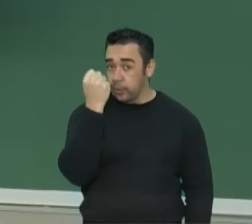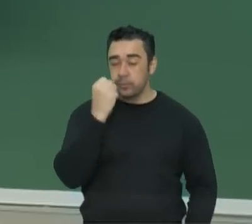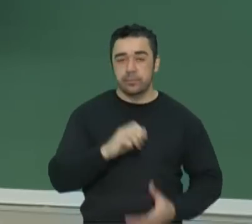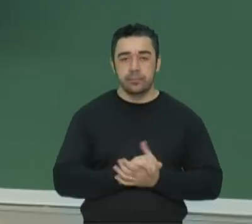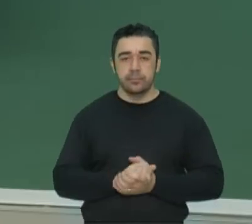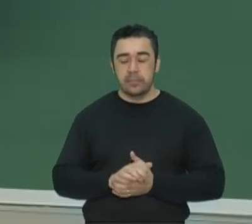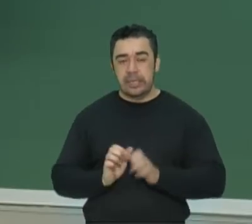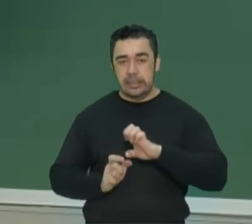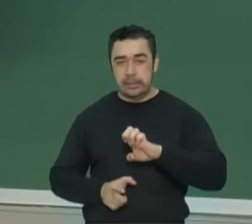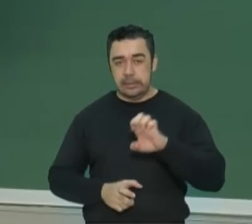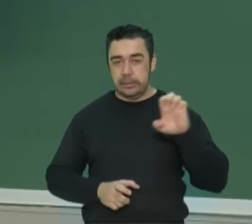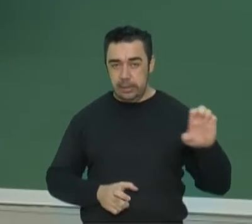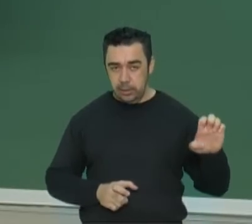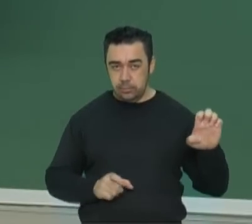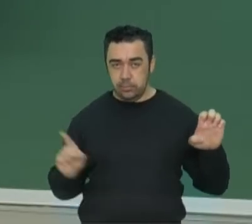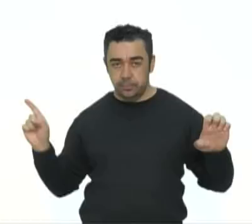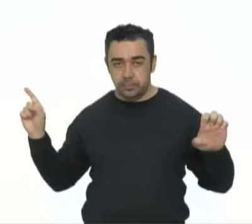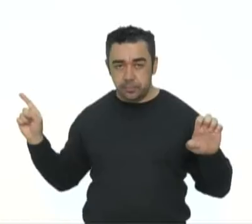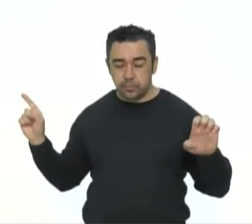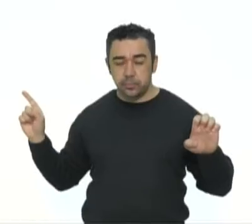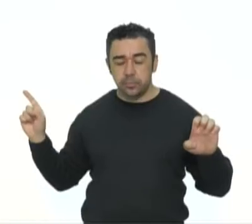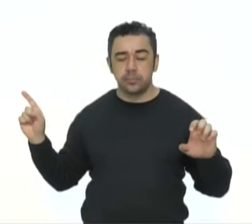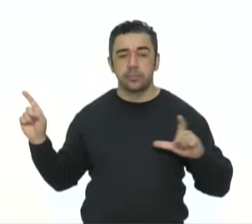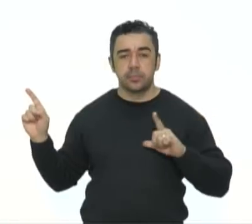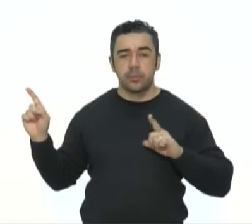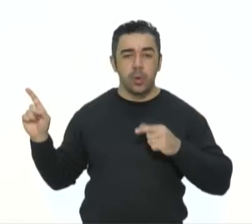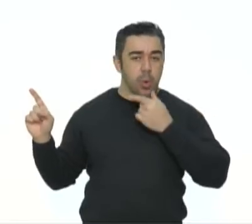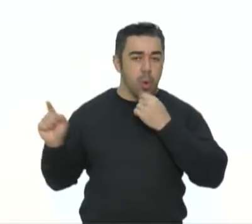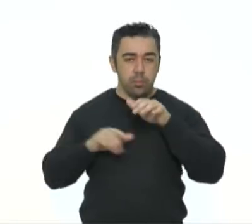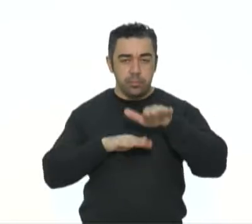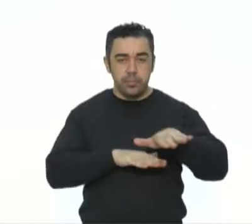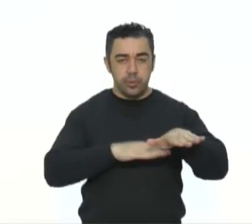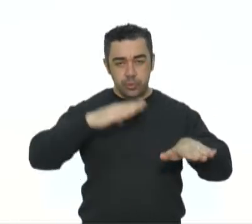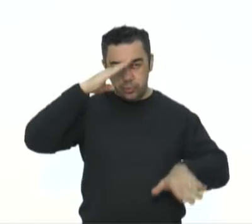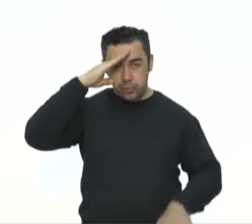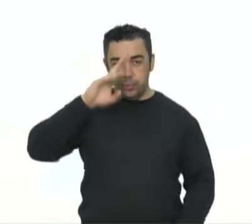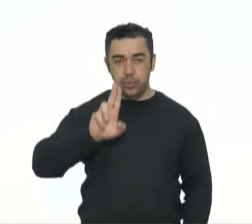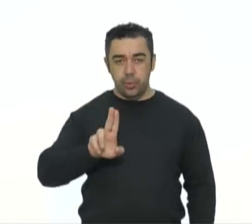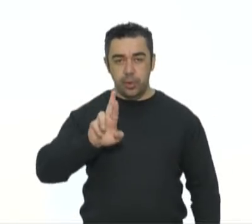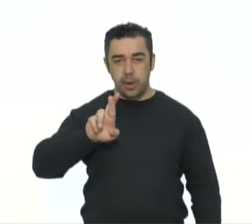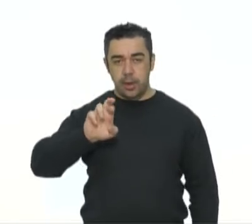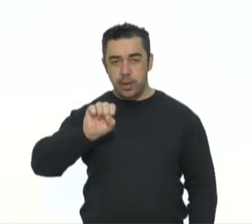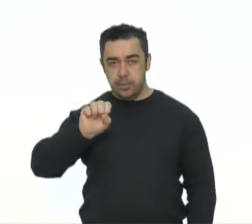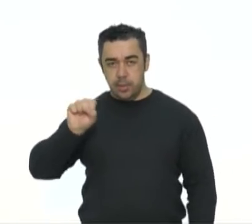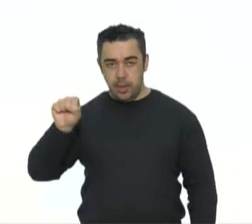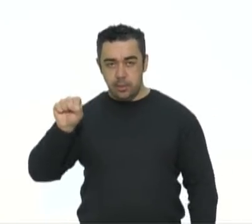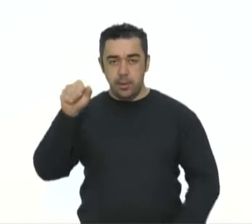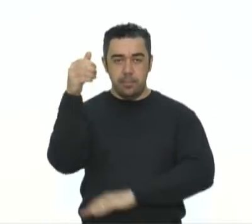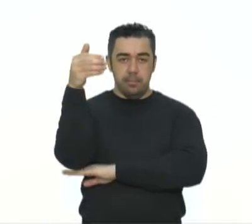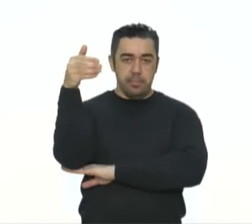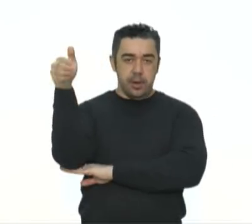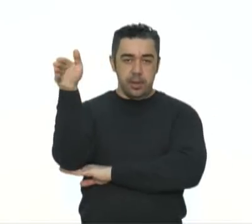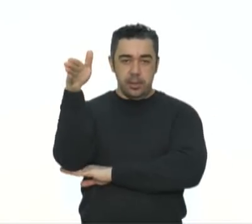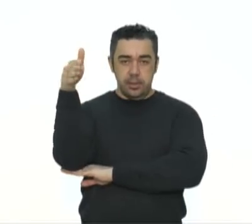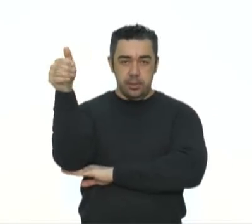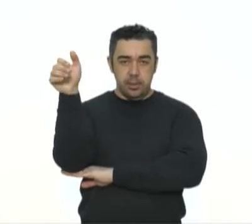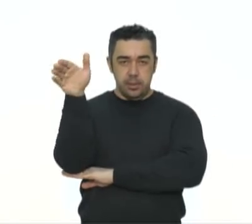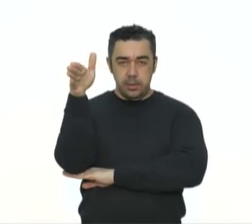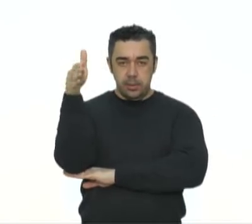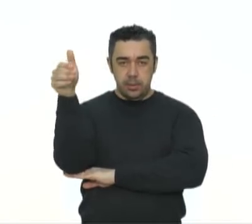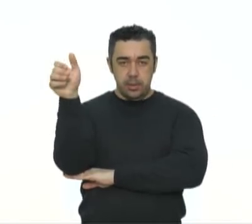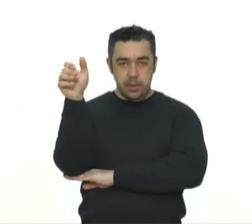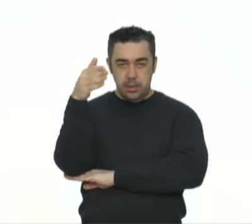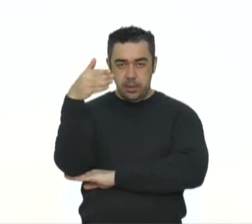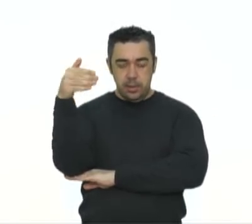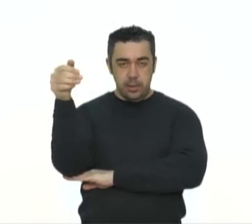Do lado esquerdo, você tem soldados da União Soviética estendendo a bandeira da União